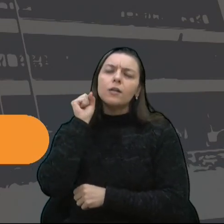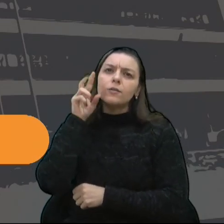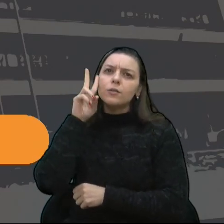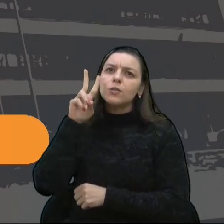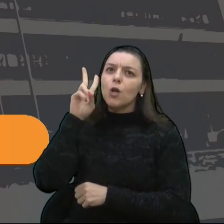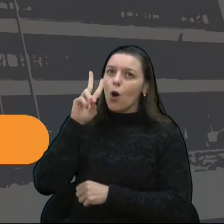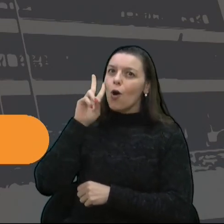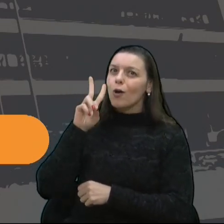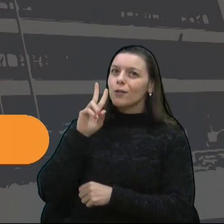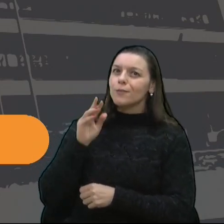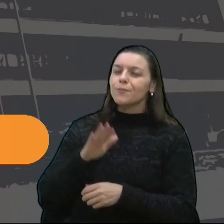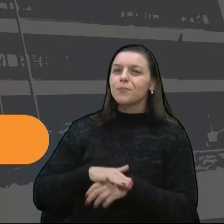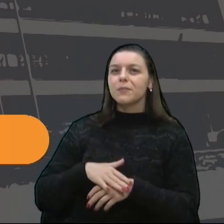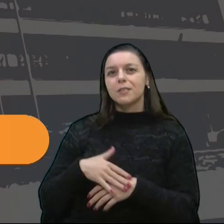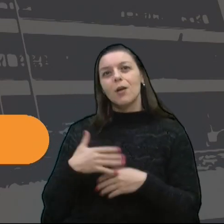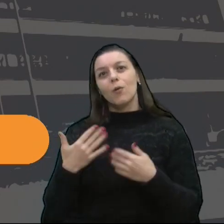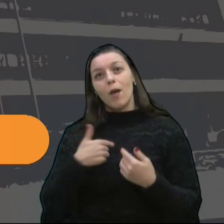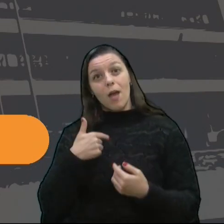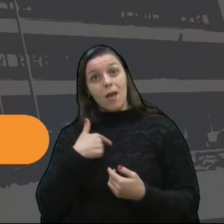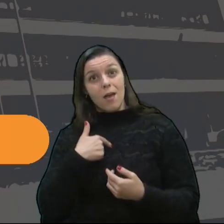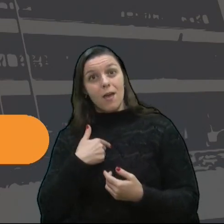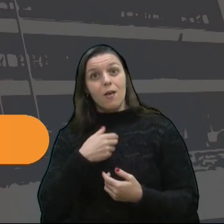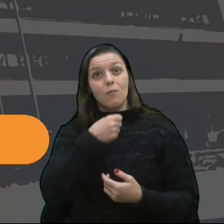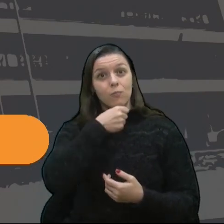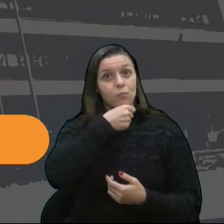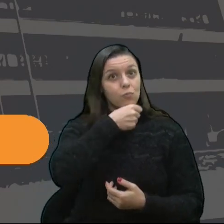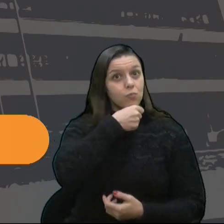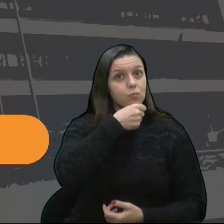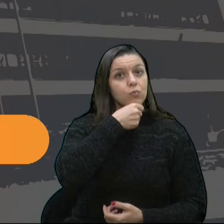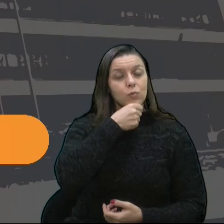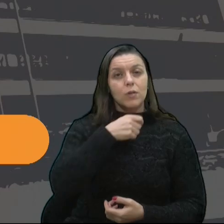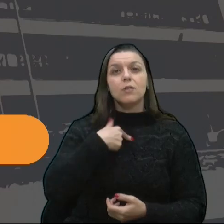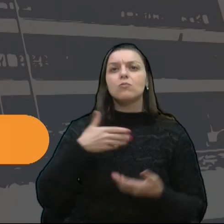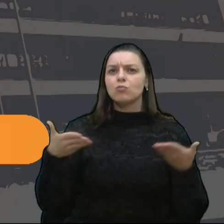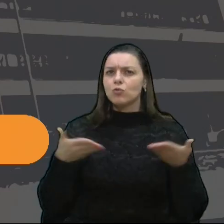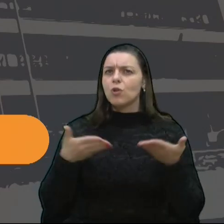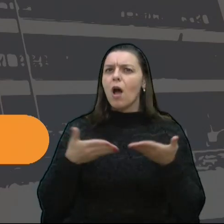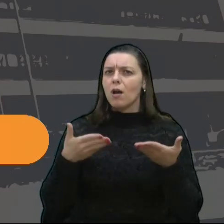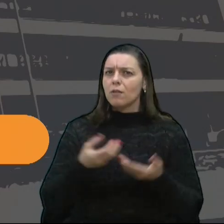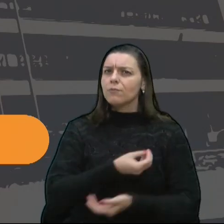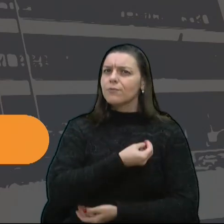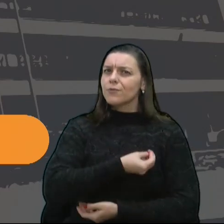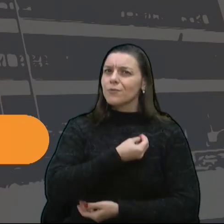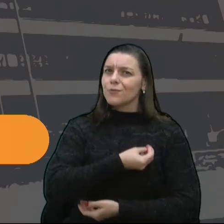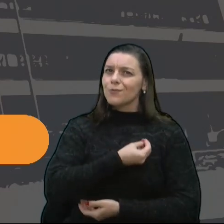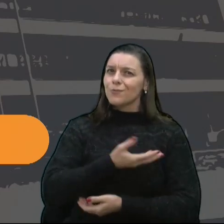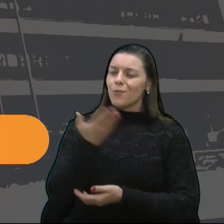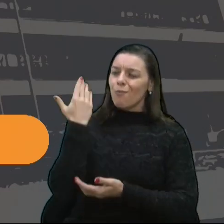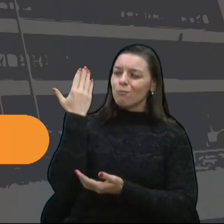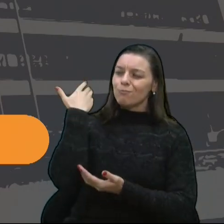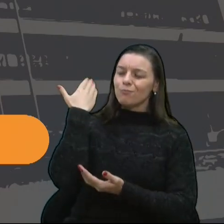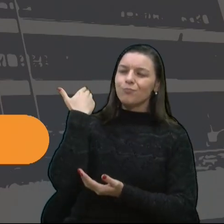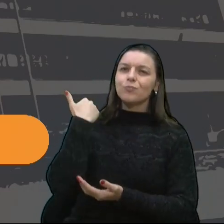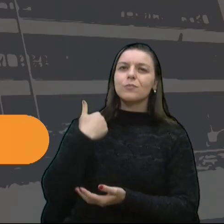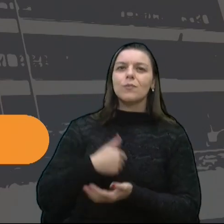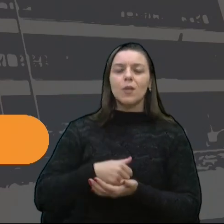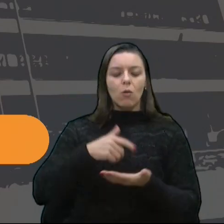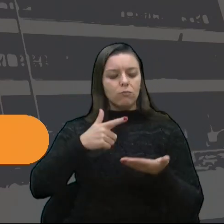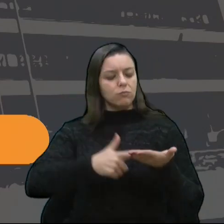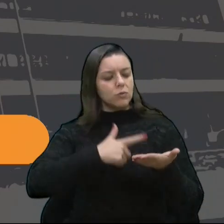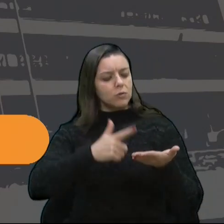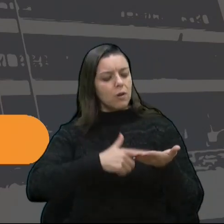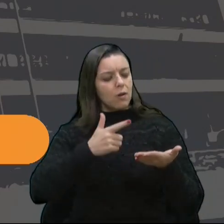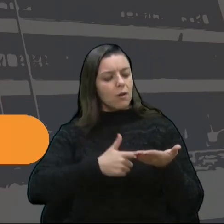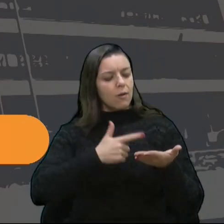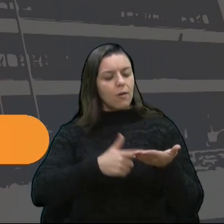desse realizador, desse documentarista que eu também sou, já existia ali, né? Eu gostava de pegar jornal antigo e ficar folheando. E a minha mãe dizia: poxa,